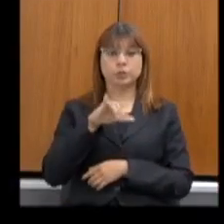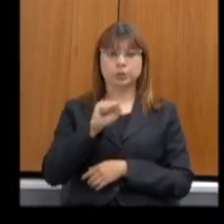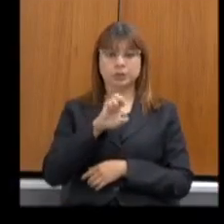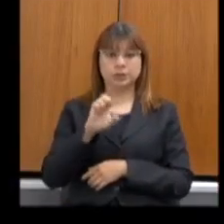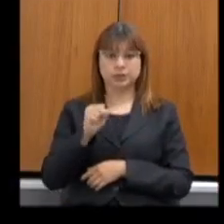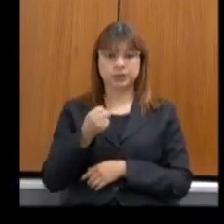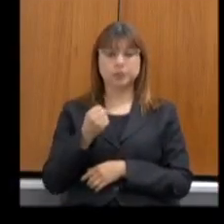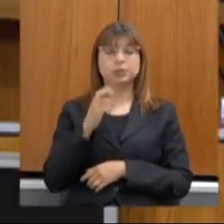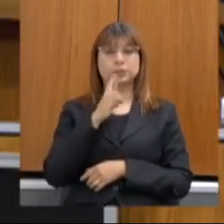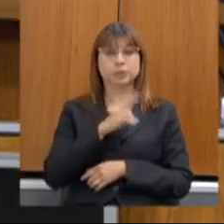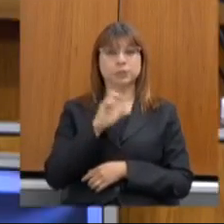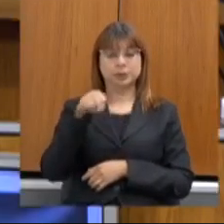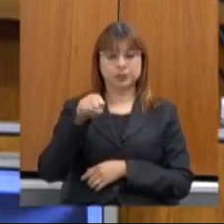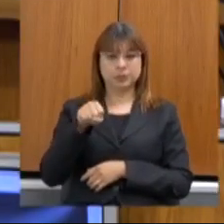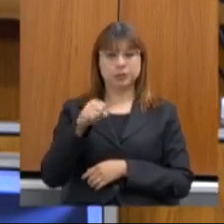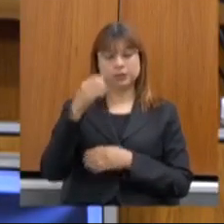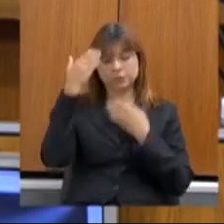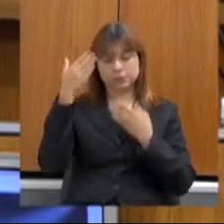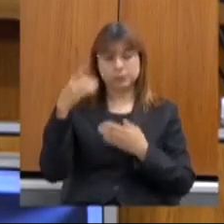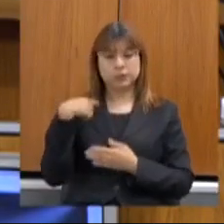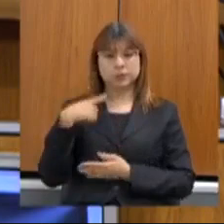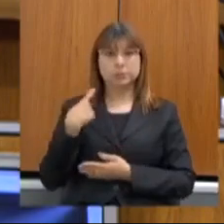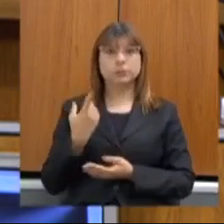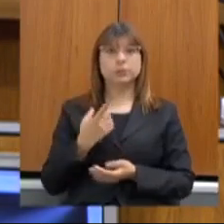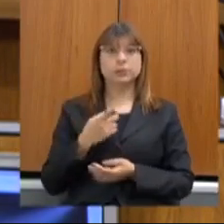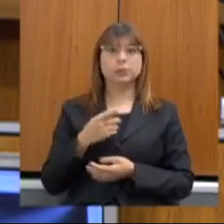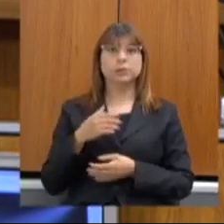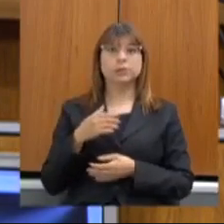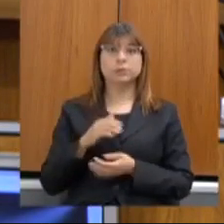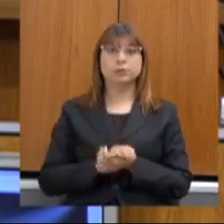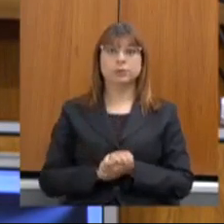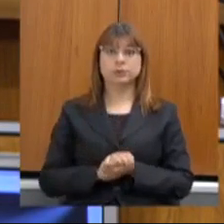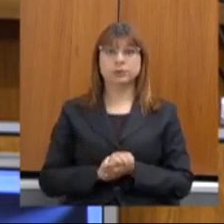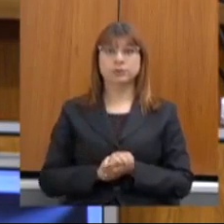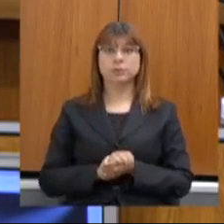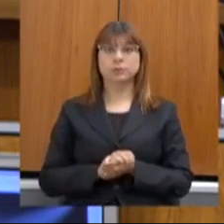riscos bota assim adaptado requerimento